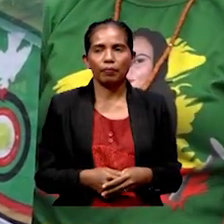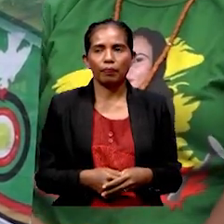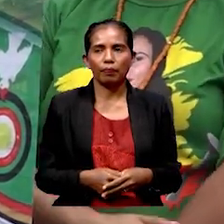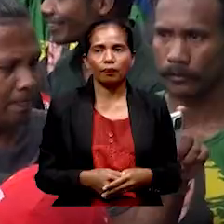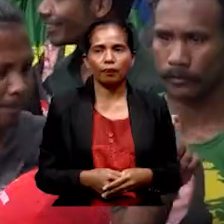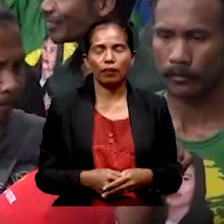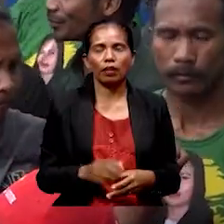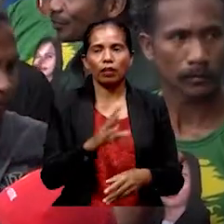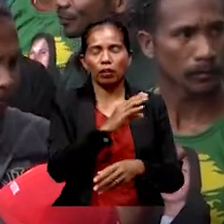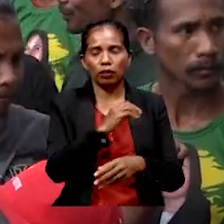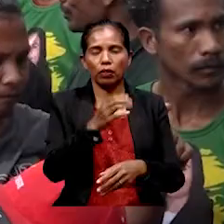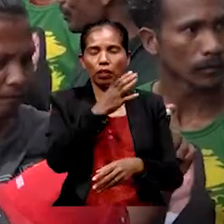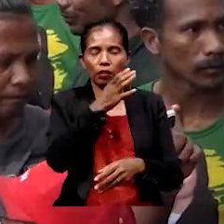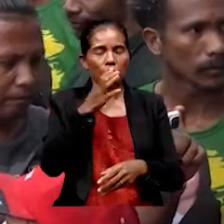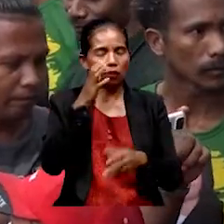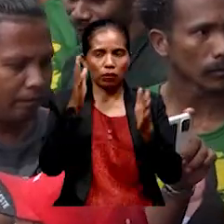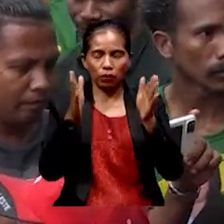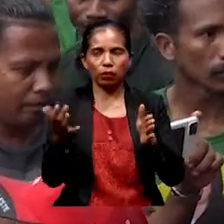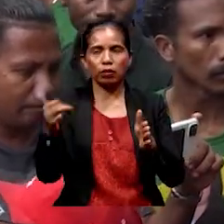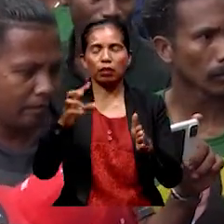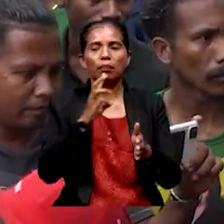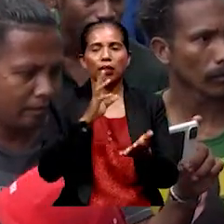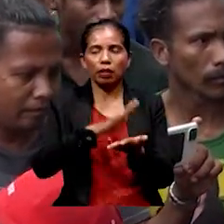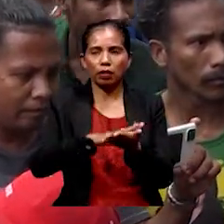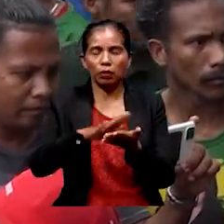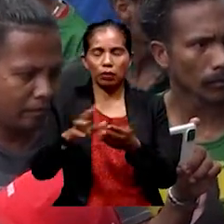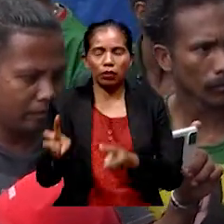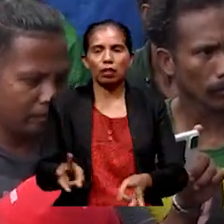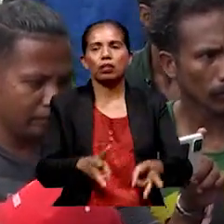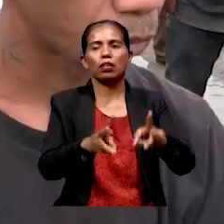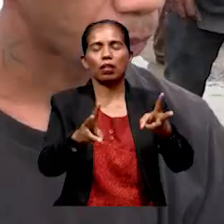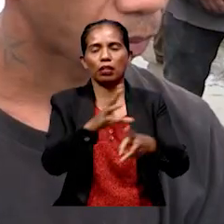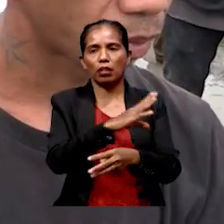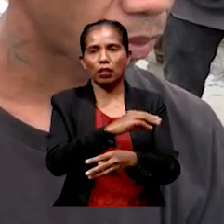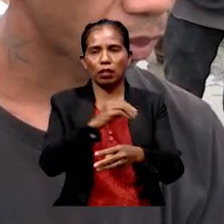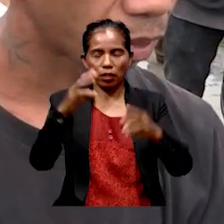Setor agricultura, demos, estrada,